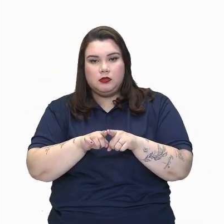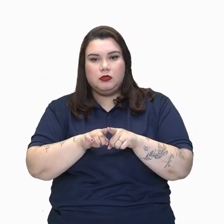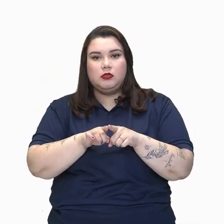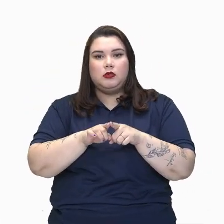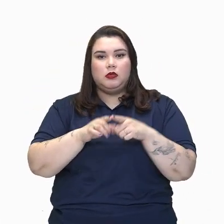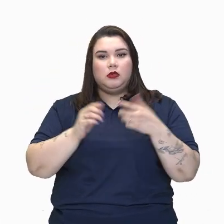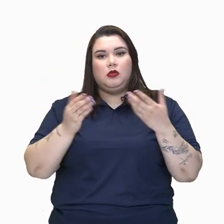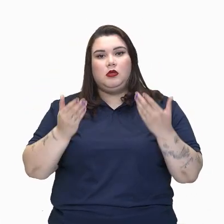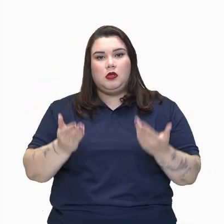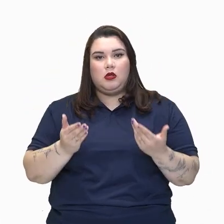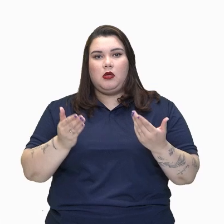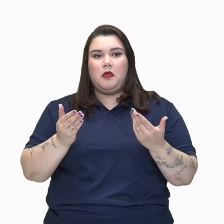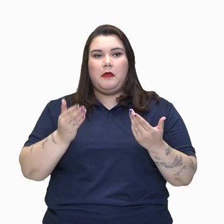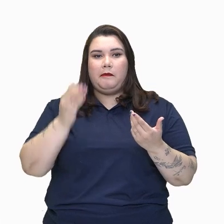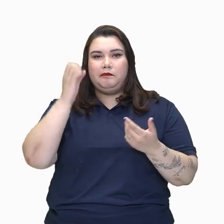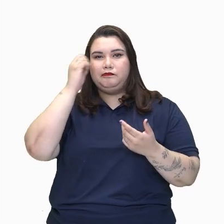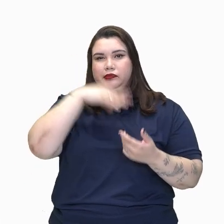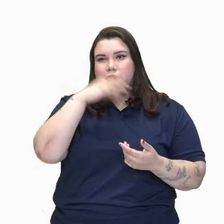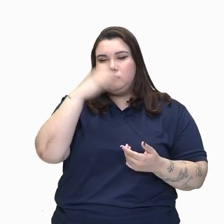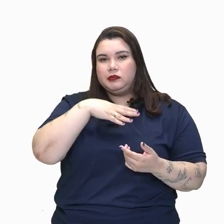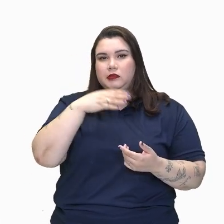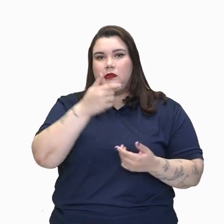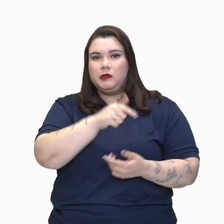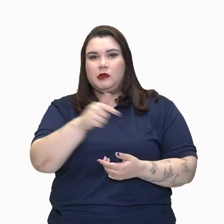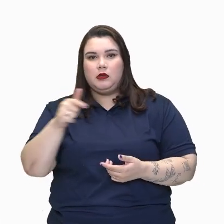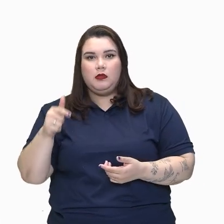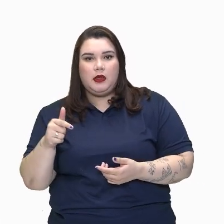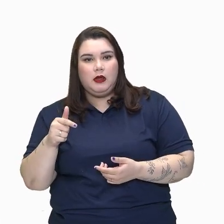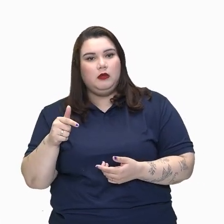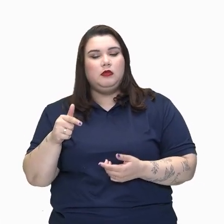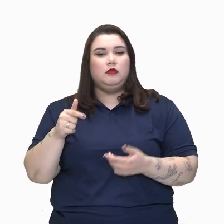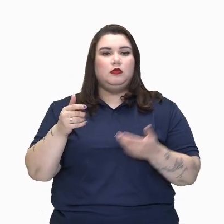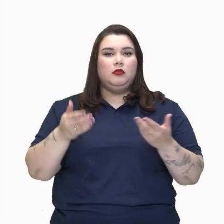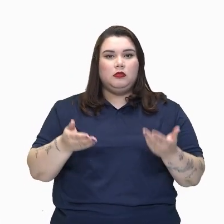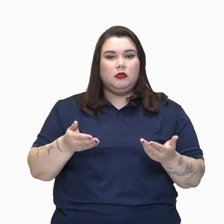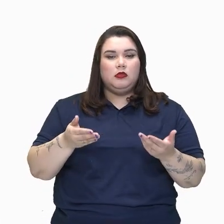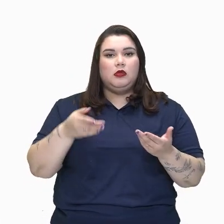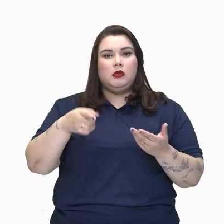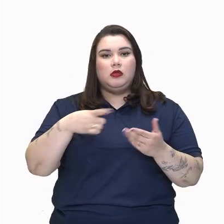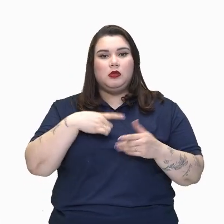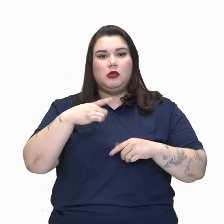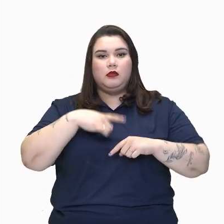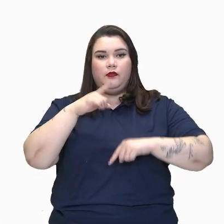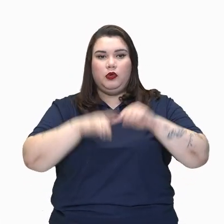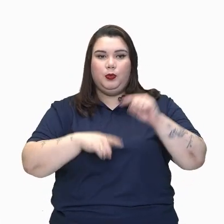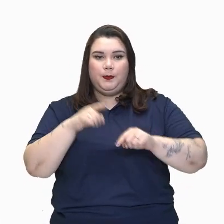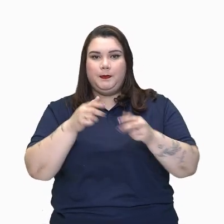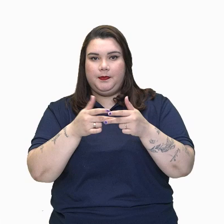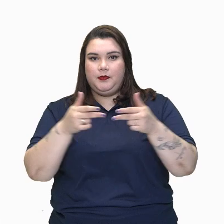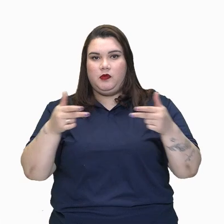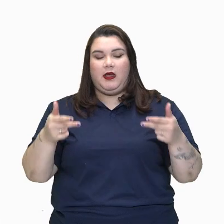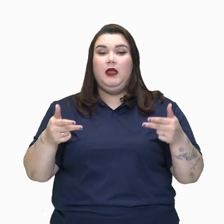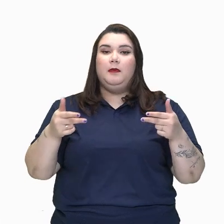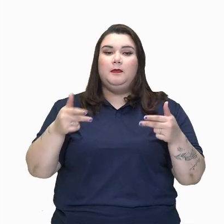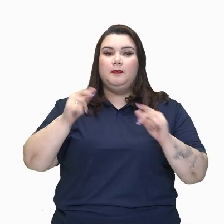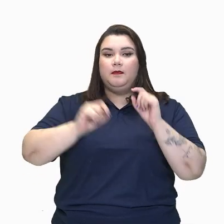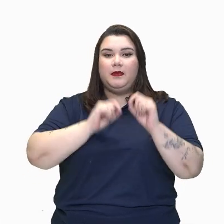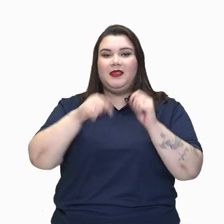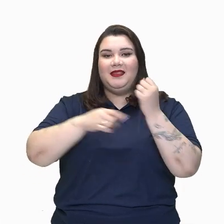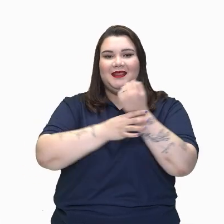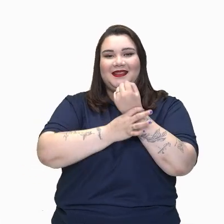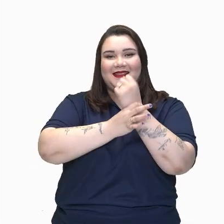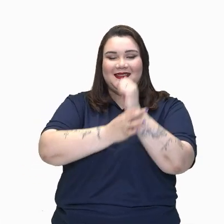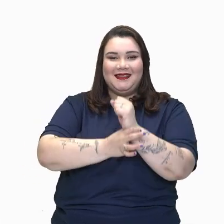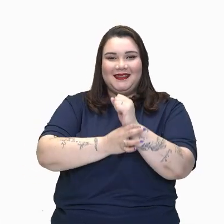nada descuidado. Então, tá aí, a prática do arvorismo exige o uso de equipamentos específicos para garantir